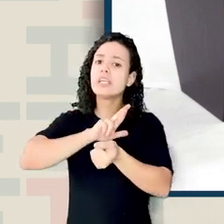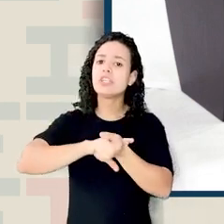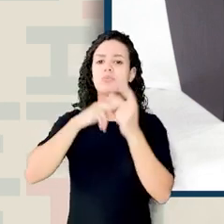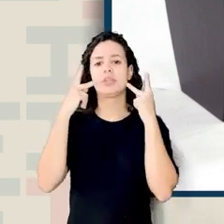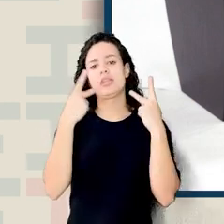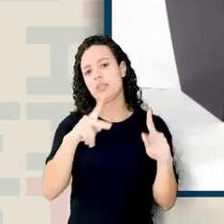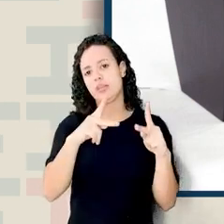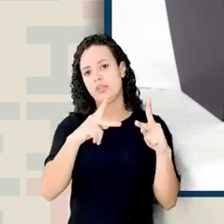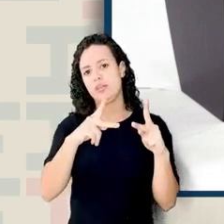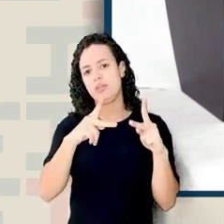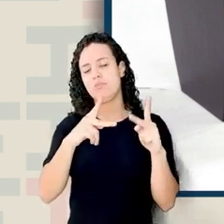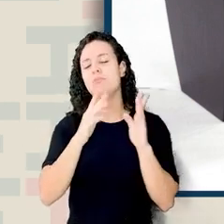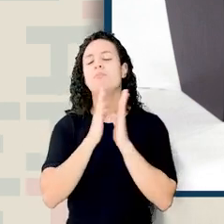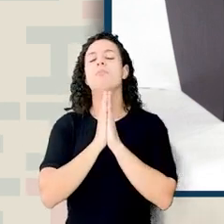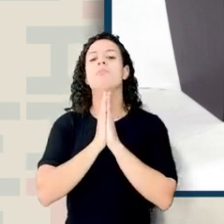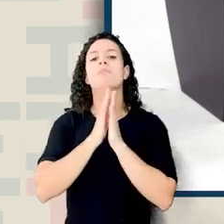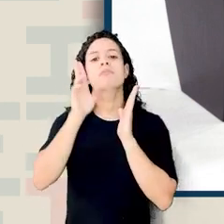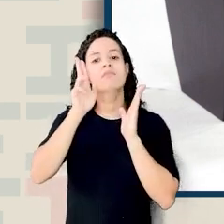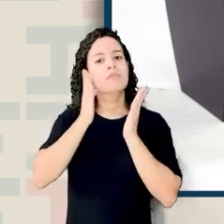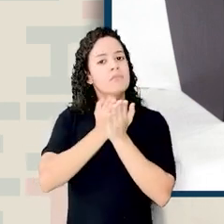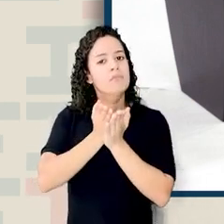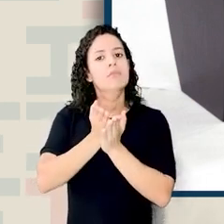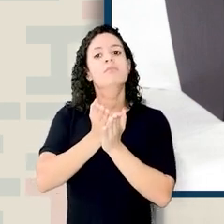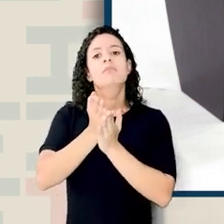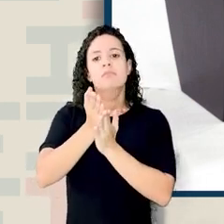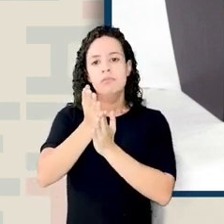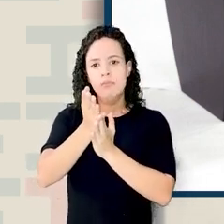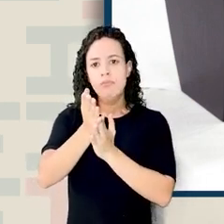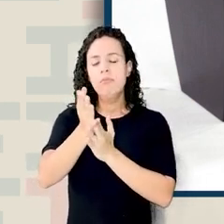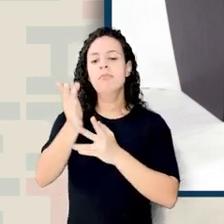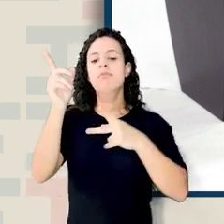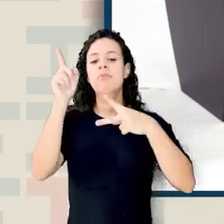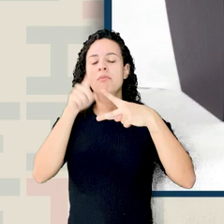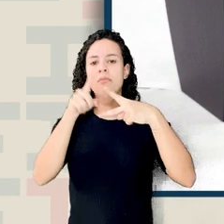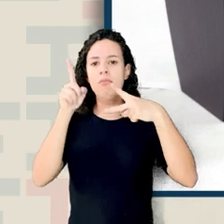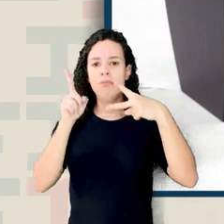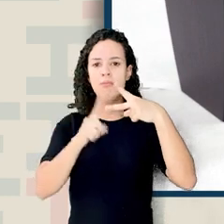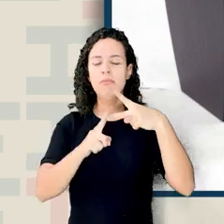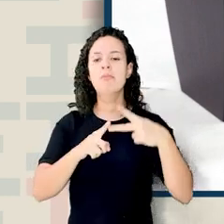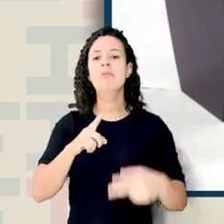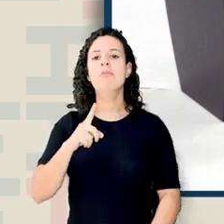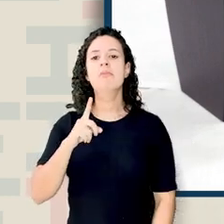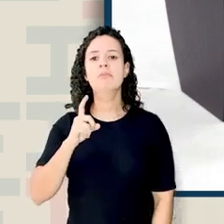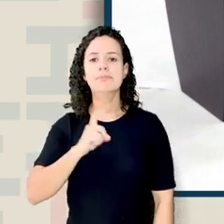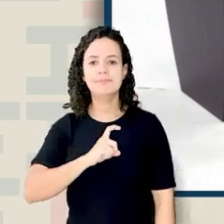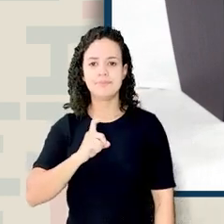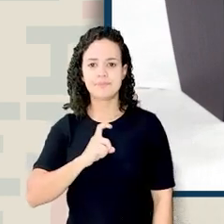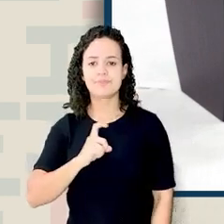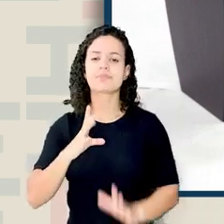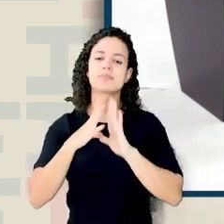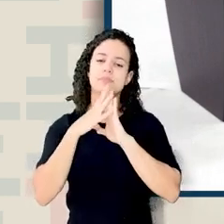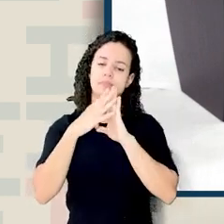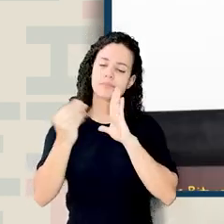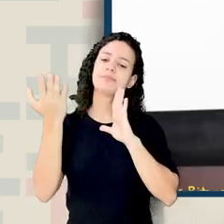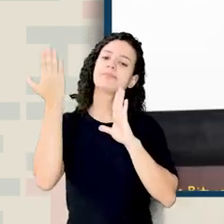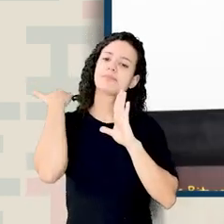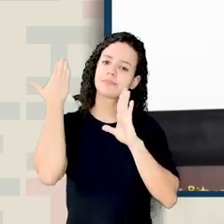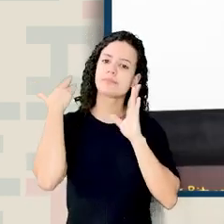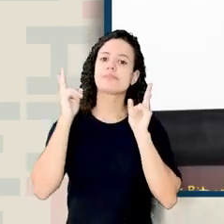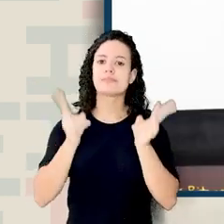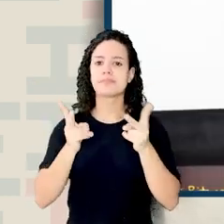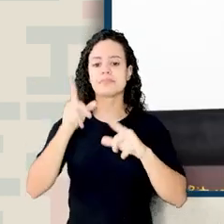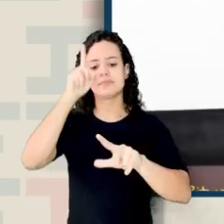sua célula rítmica, nós vamos manter as duas colcheias, naquele mesmo modelo que nós fizemos,